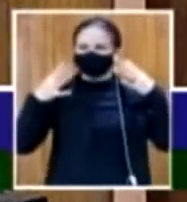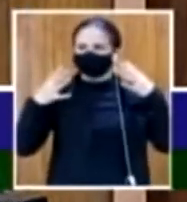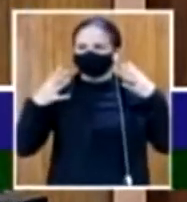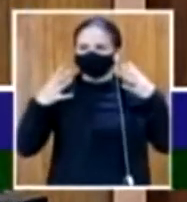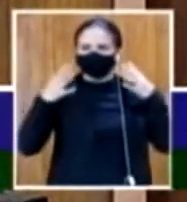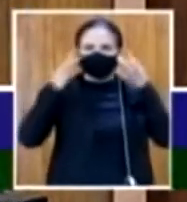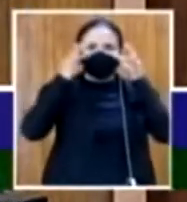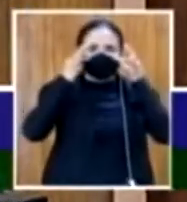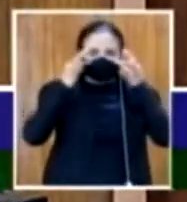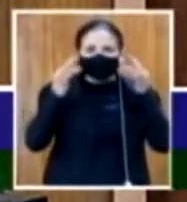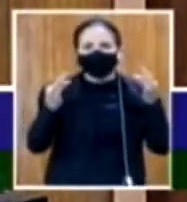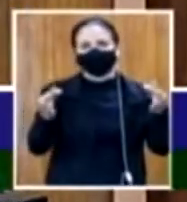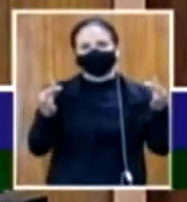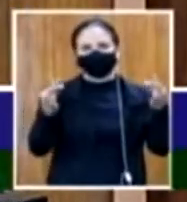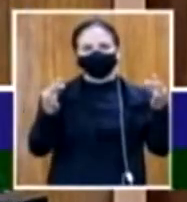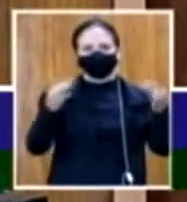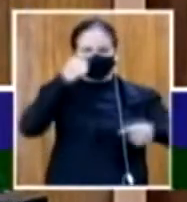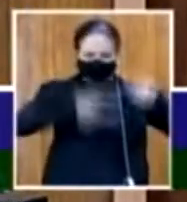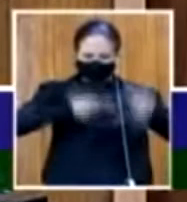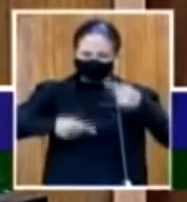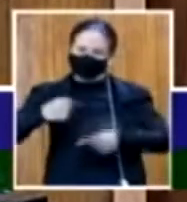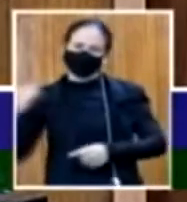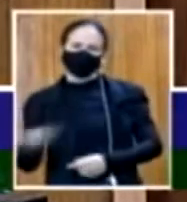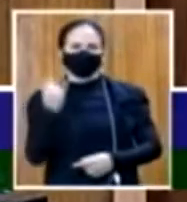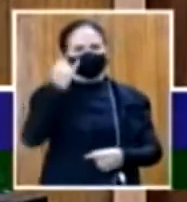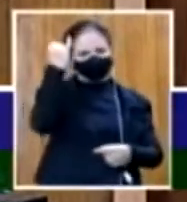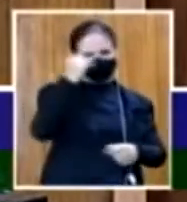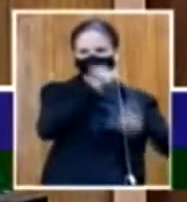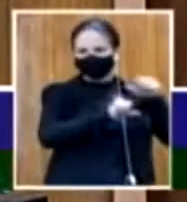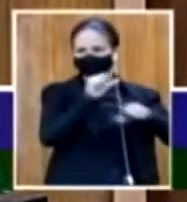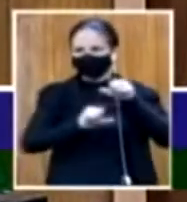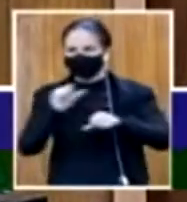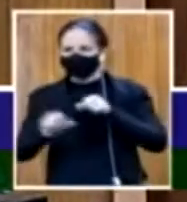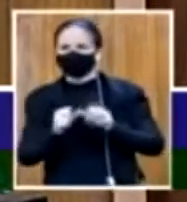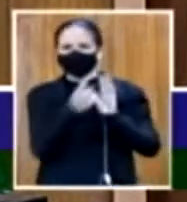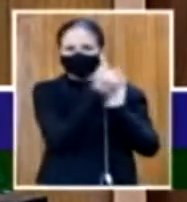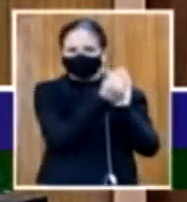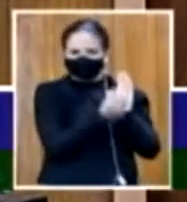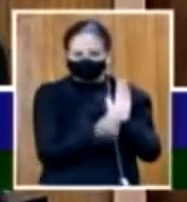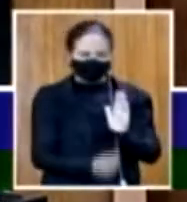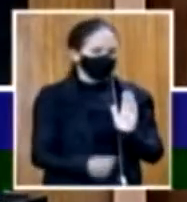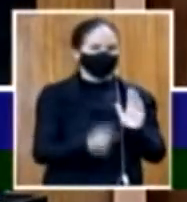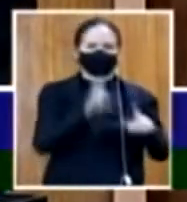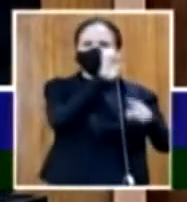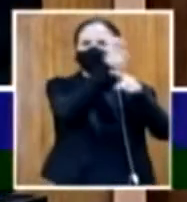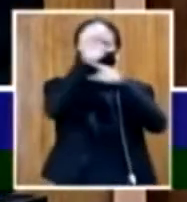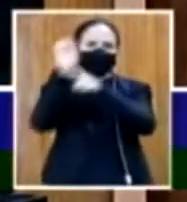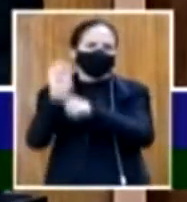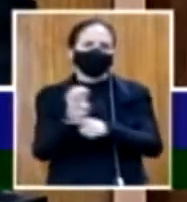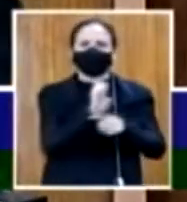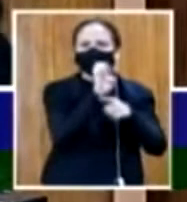atenção nessa grande discussão, porque a reforma tributária, os estados e os municípios irão perder muito